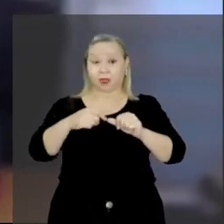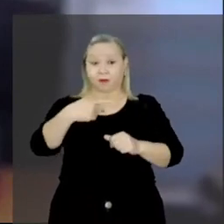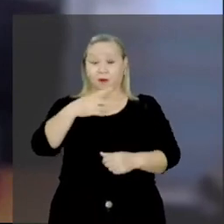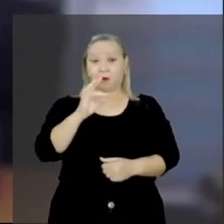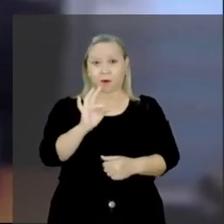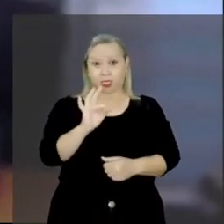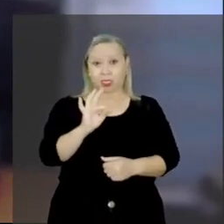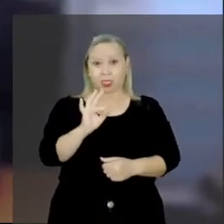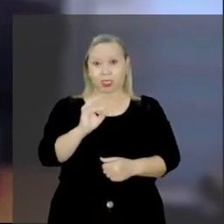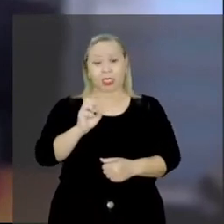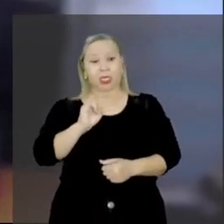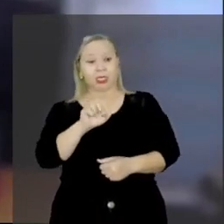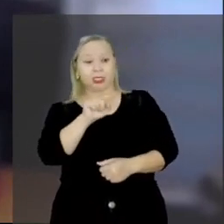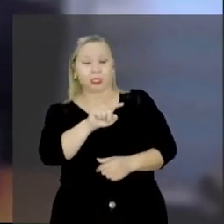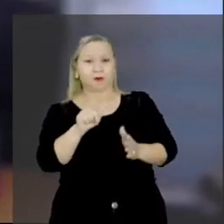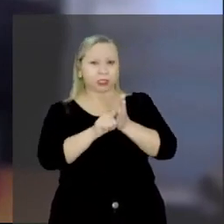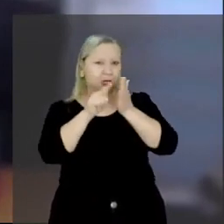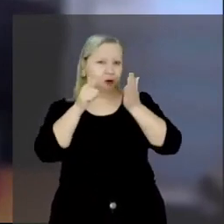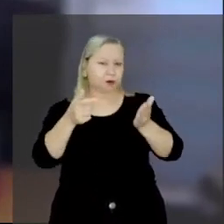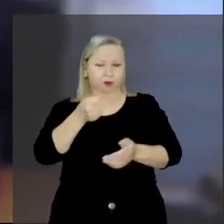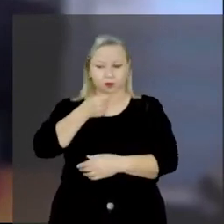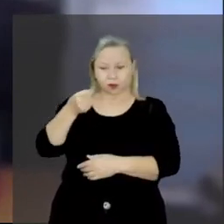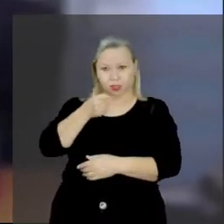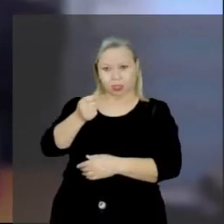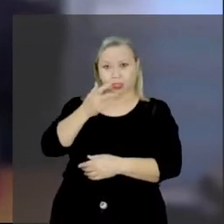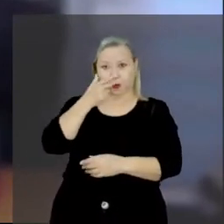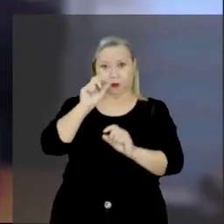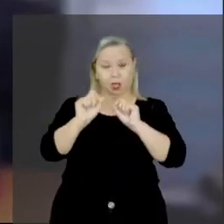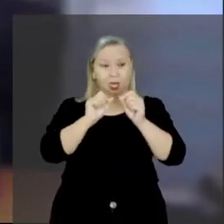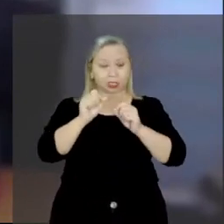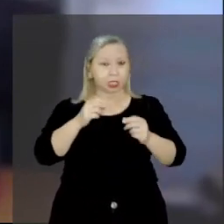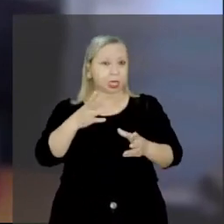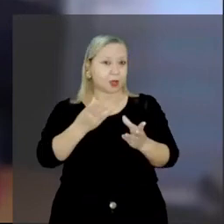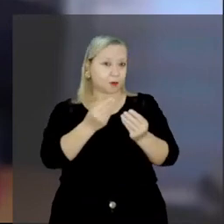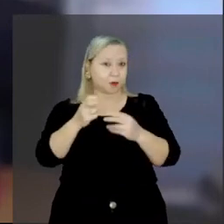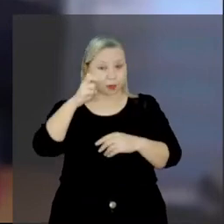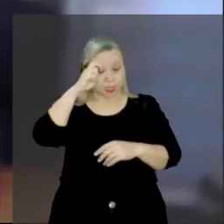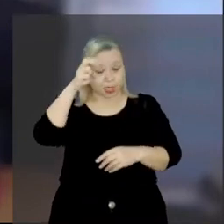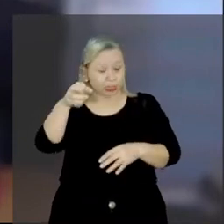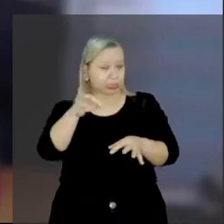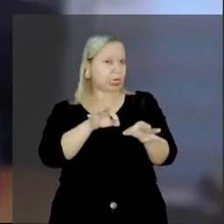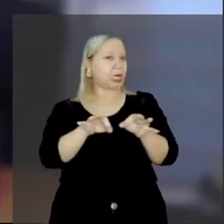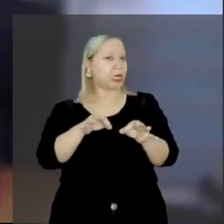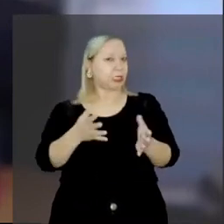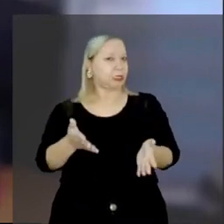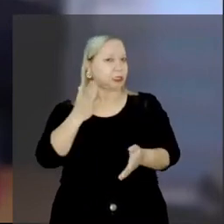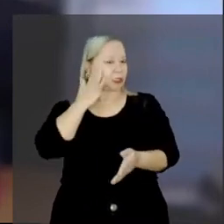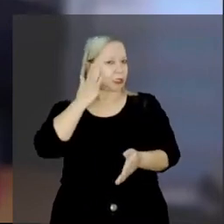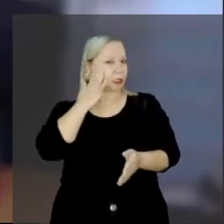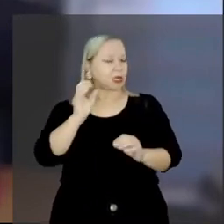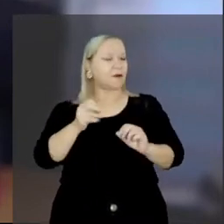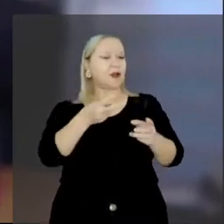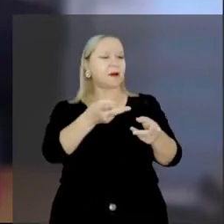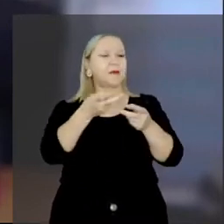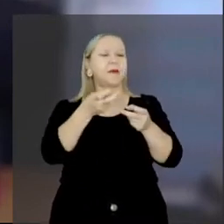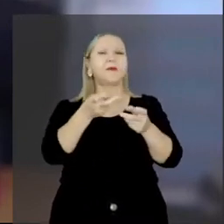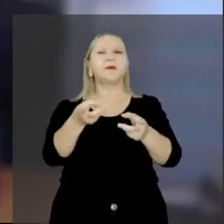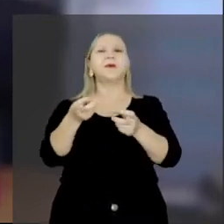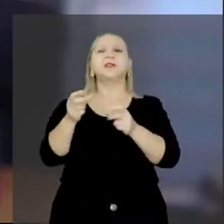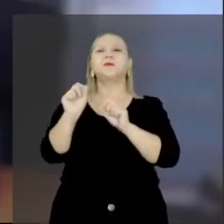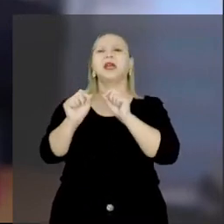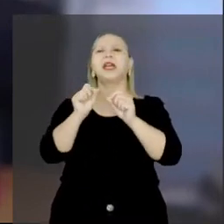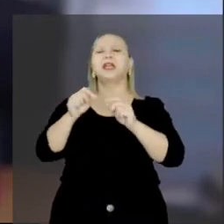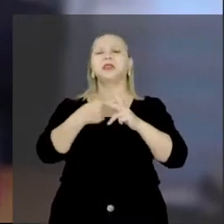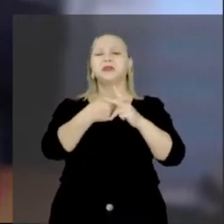qualquer denúncia contra qualquer pessoa era investigada. Hoje, qualquer denúncia é transformada em silêncio.